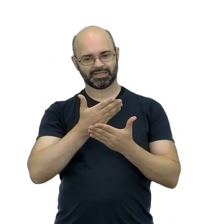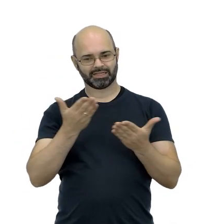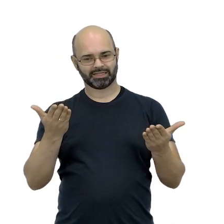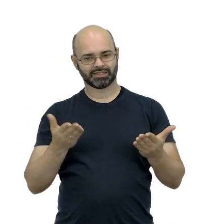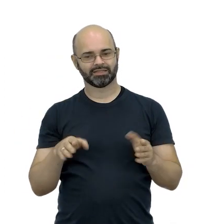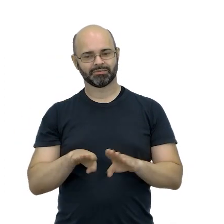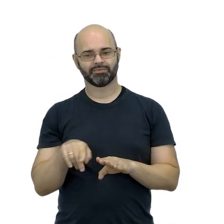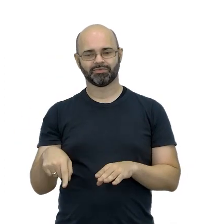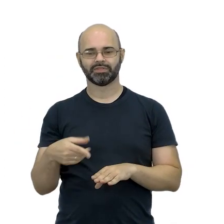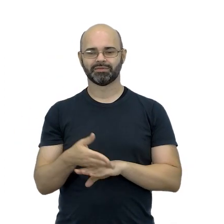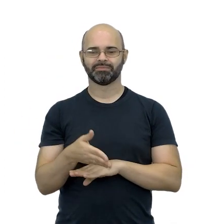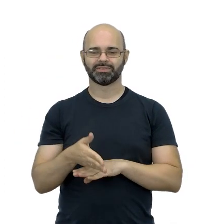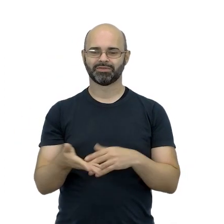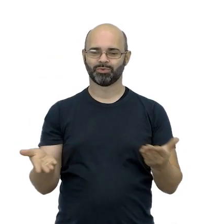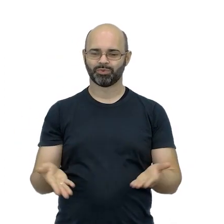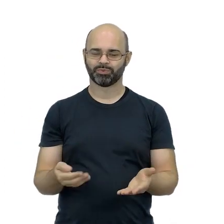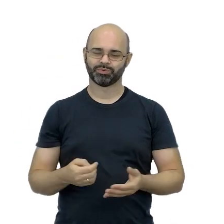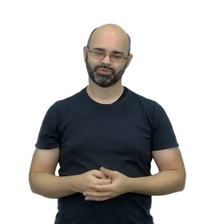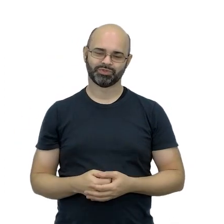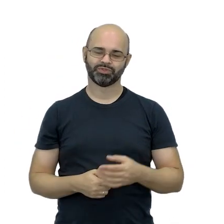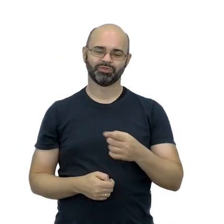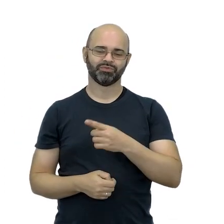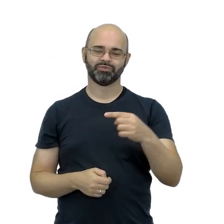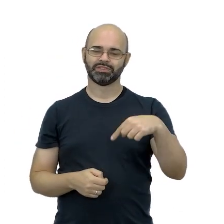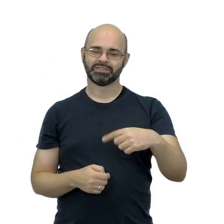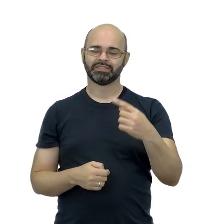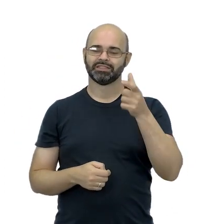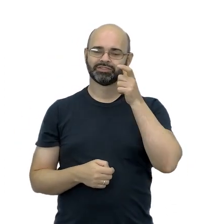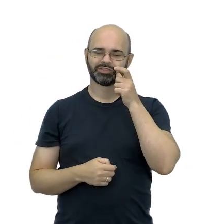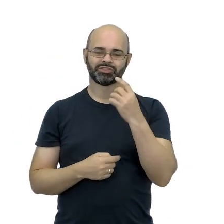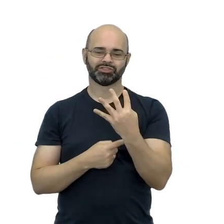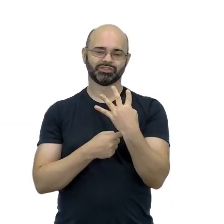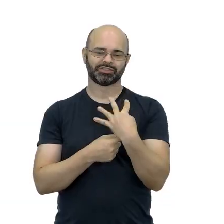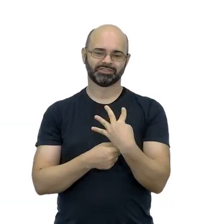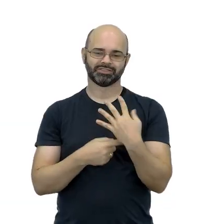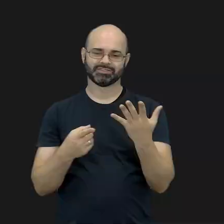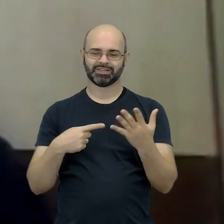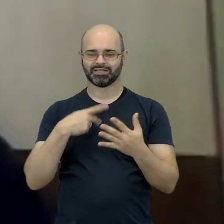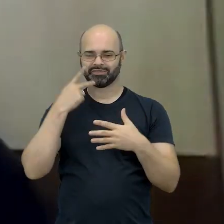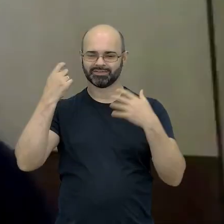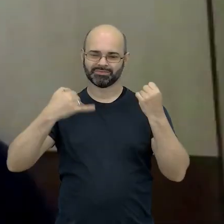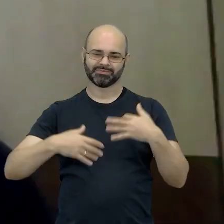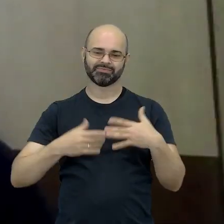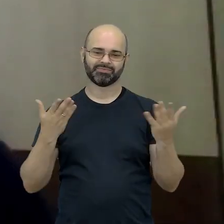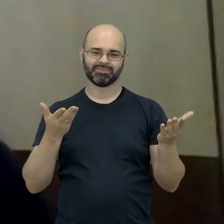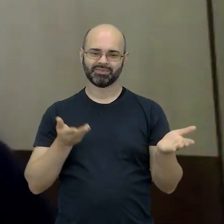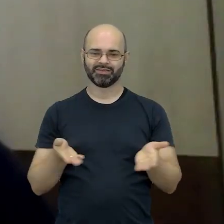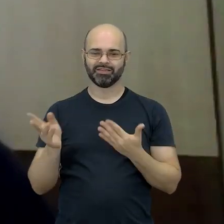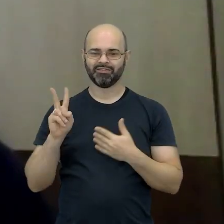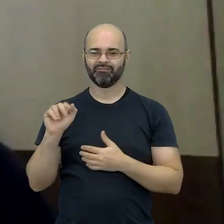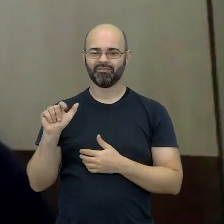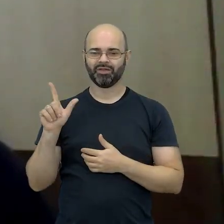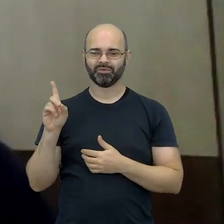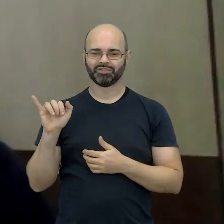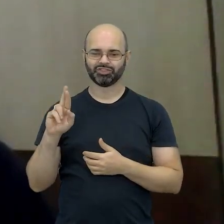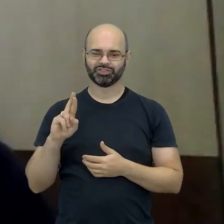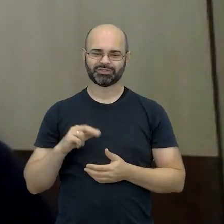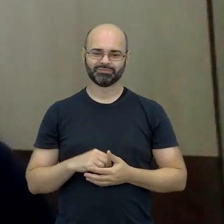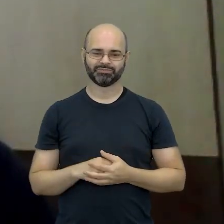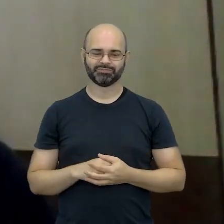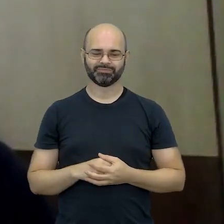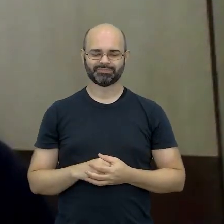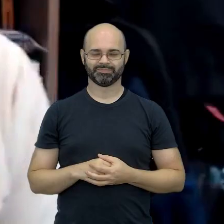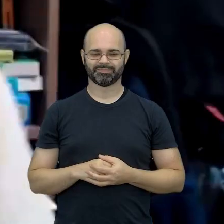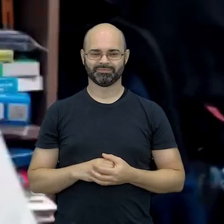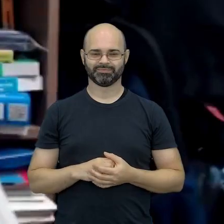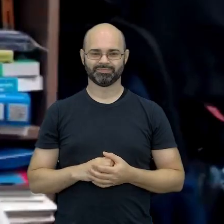estar presente nesse dia de hoje, por poder assistir essa nossa fala. Passo a palavra aí, Valdir, para a gente.